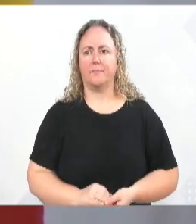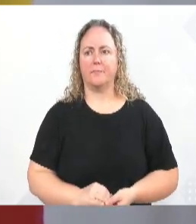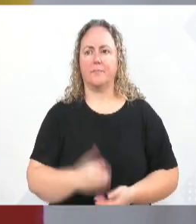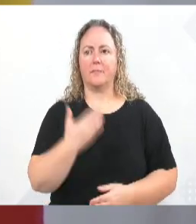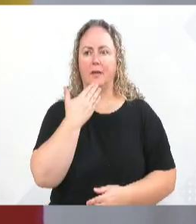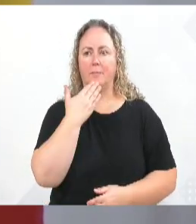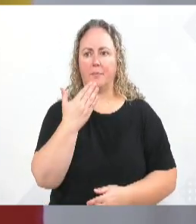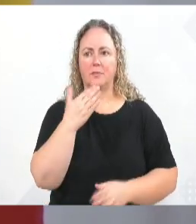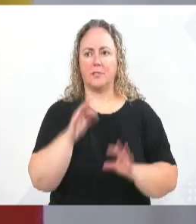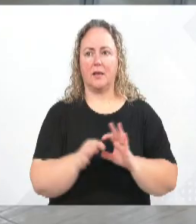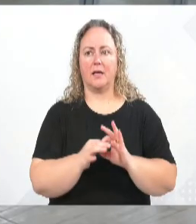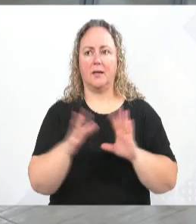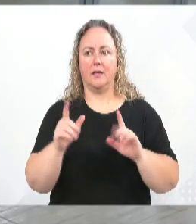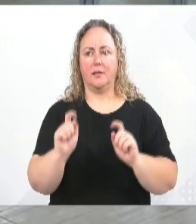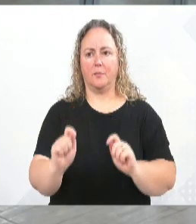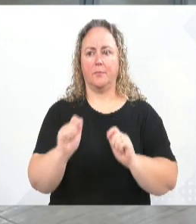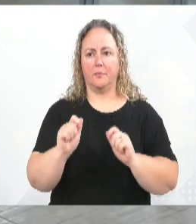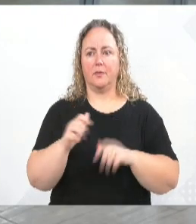que ele ceda o seu tempo.